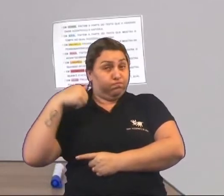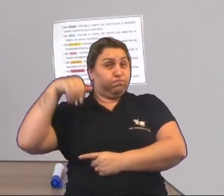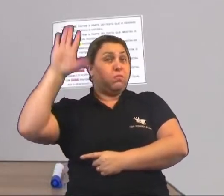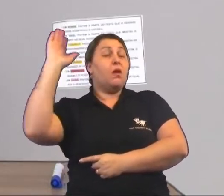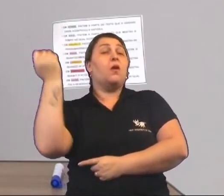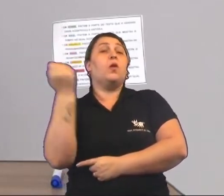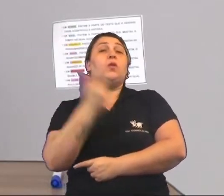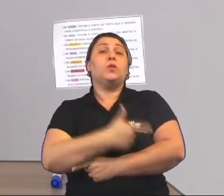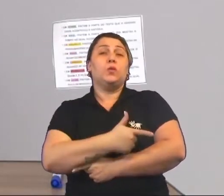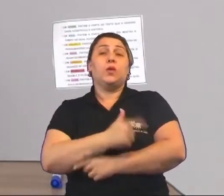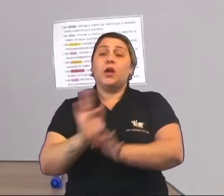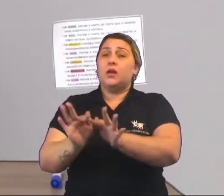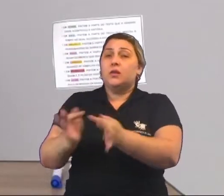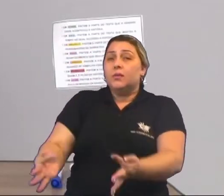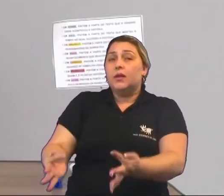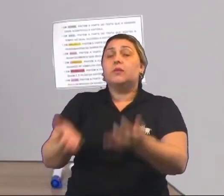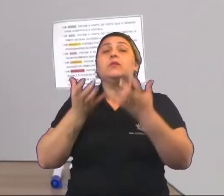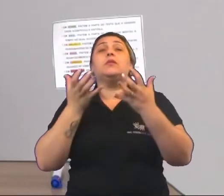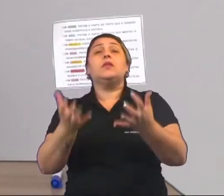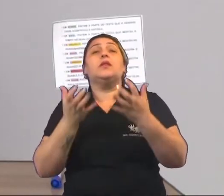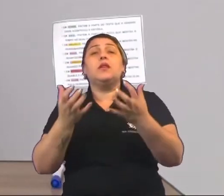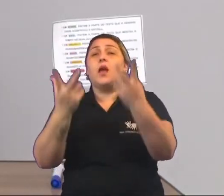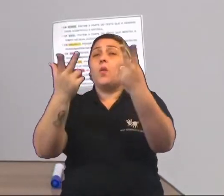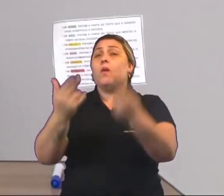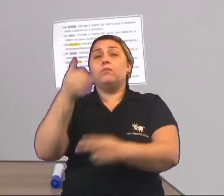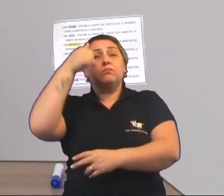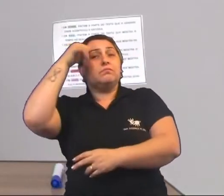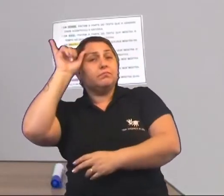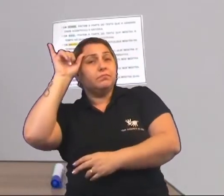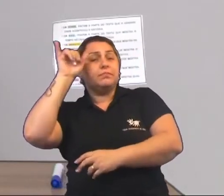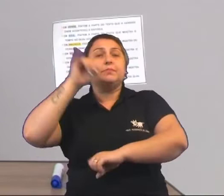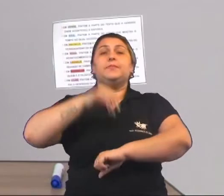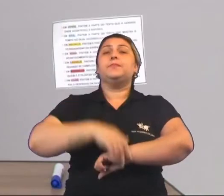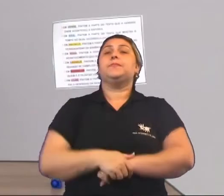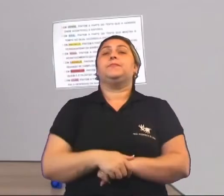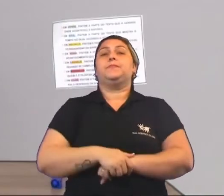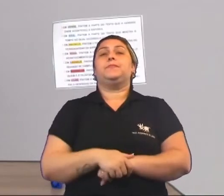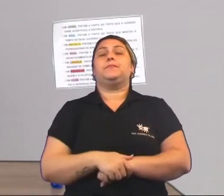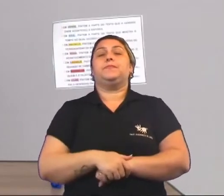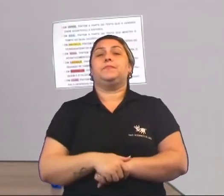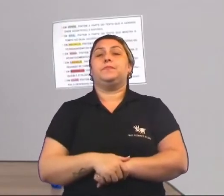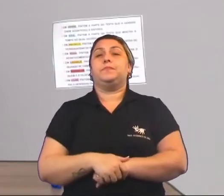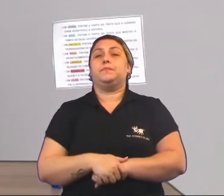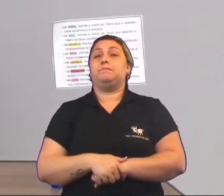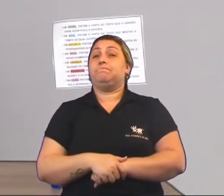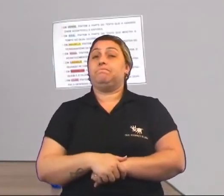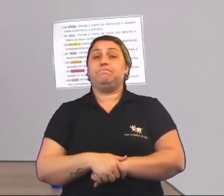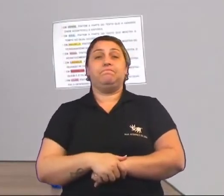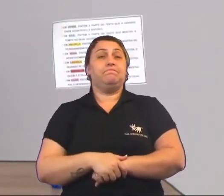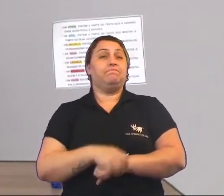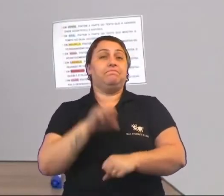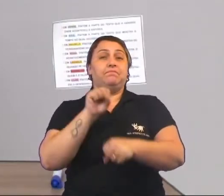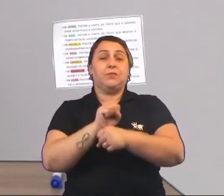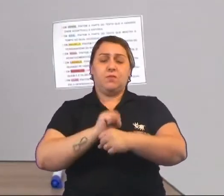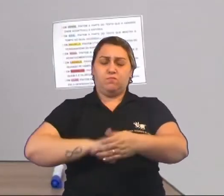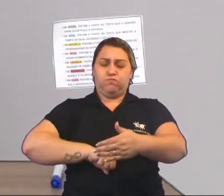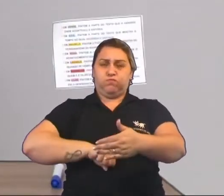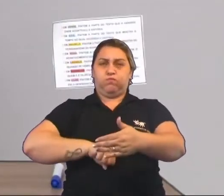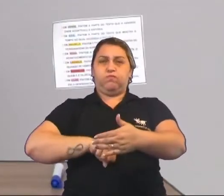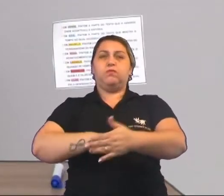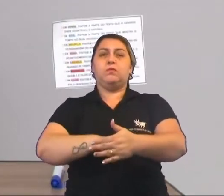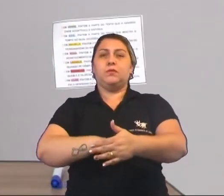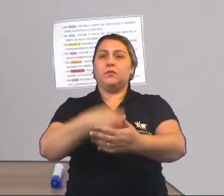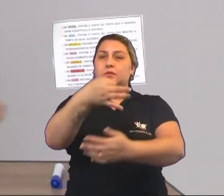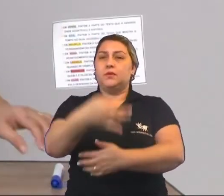Ele queria ficar igual ao boi. E não parou de estufar a sua